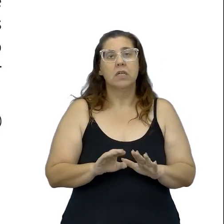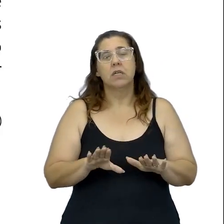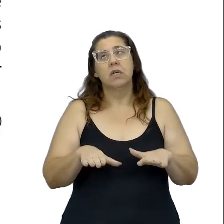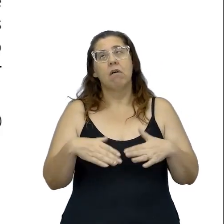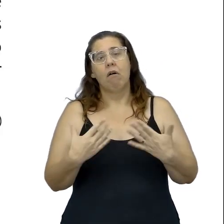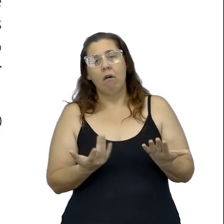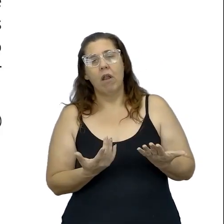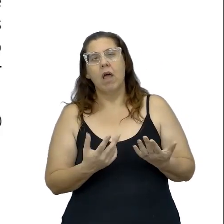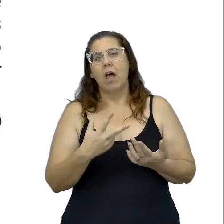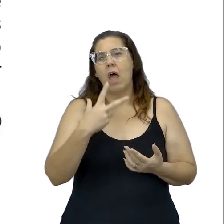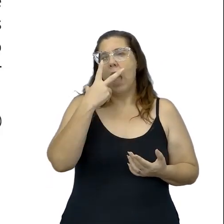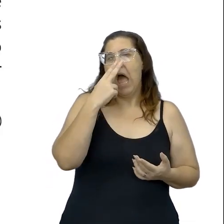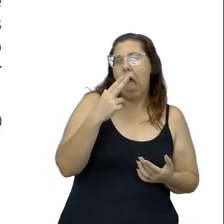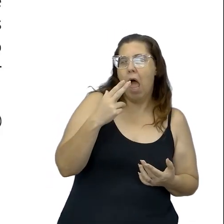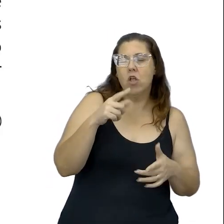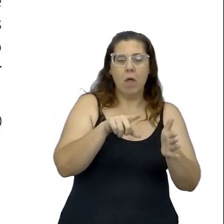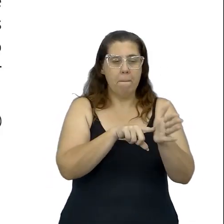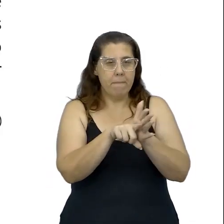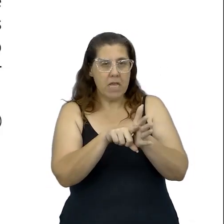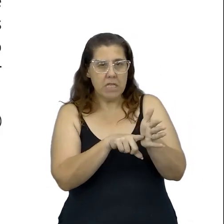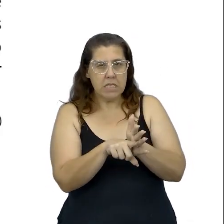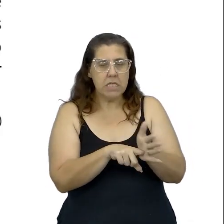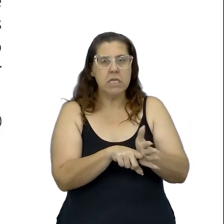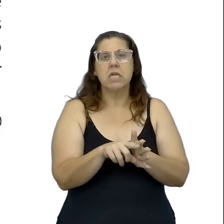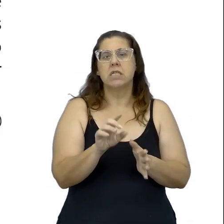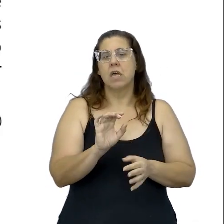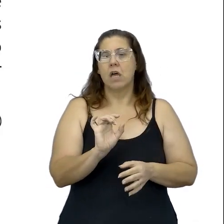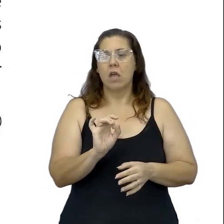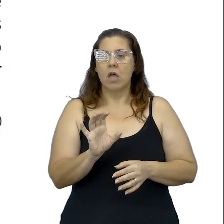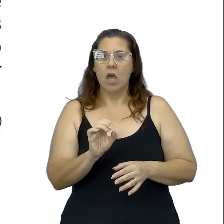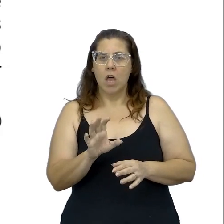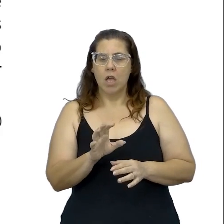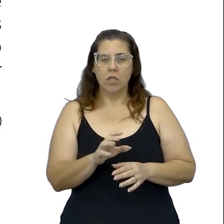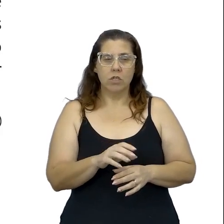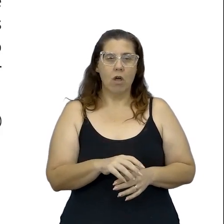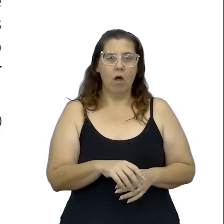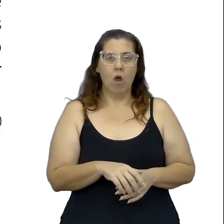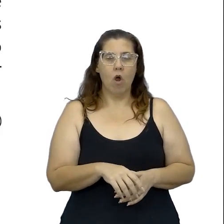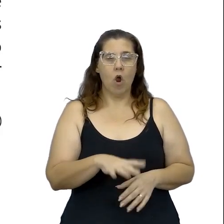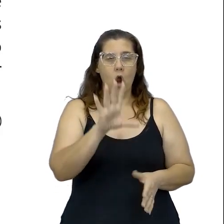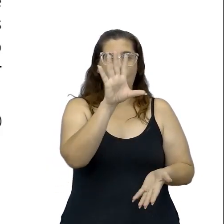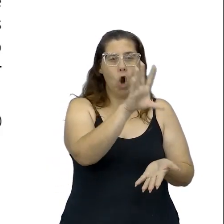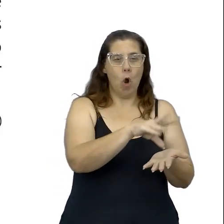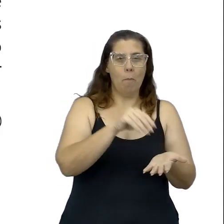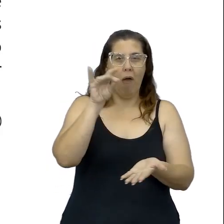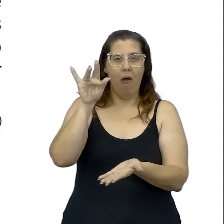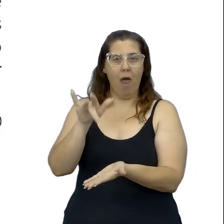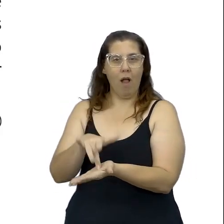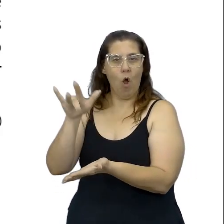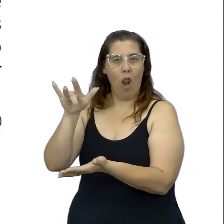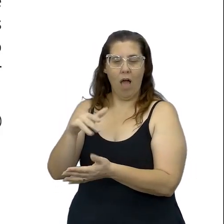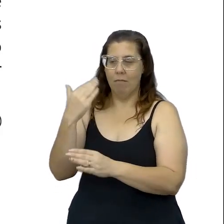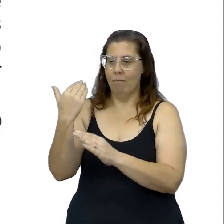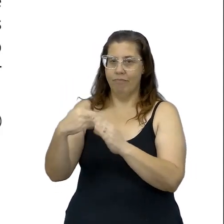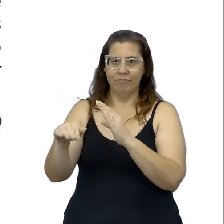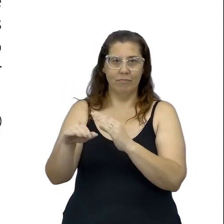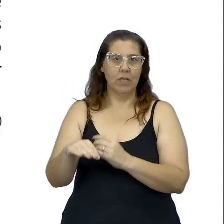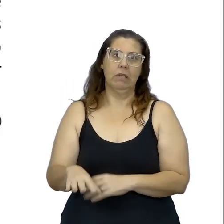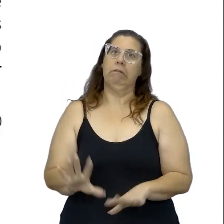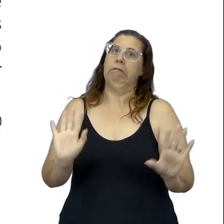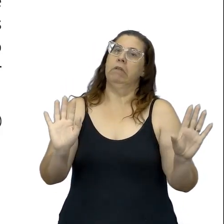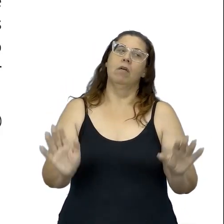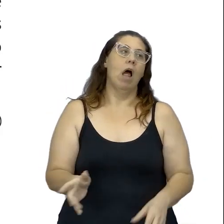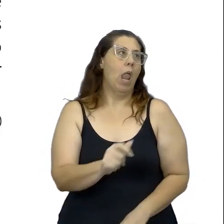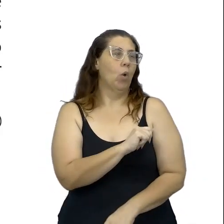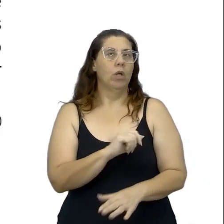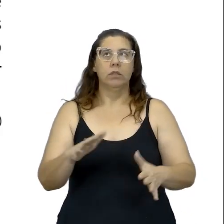ele achou que a pesquisa é só fazer um Ctrl+C, Ctrl+V e já era suficiente, é um choque, né, para o